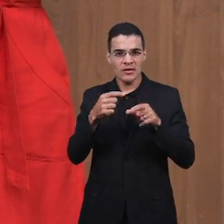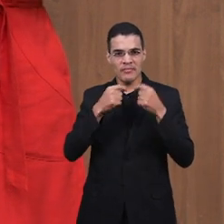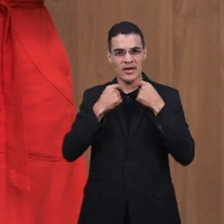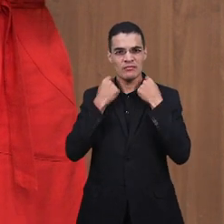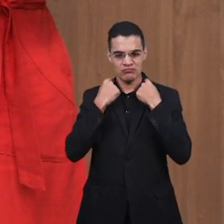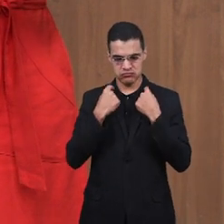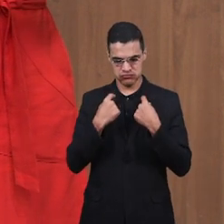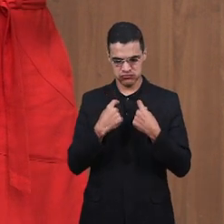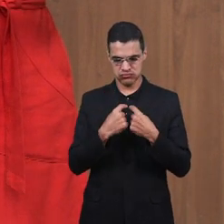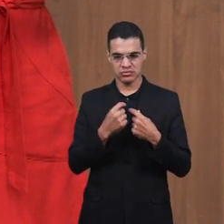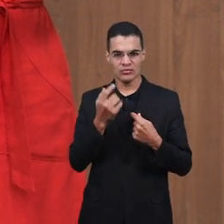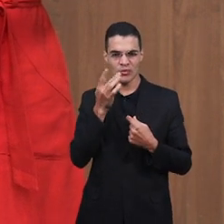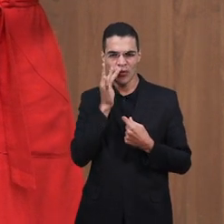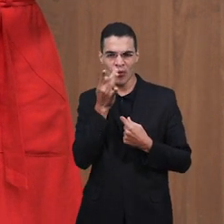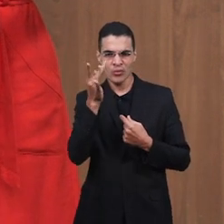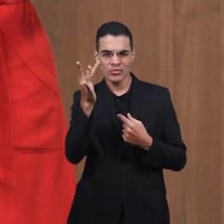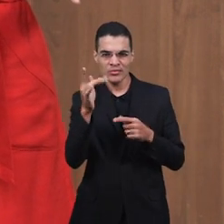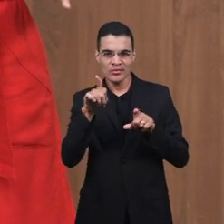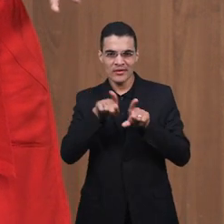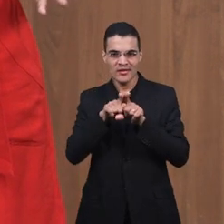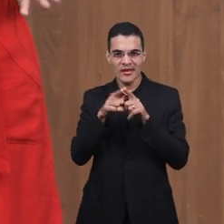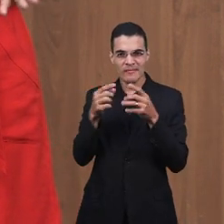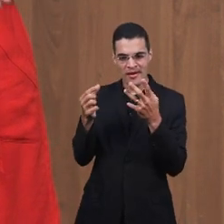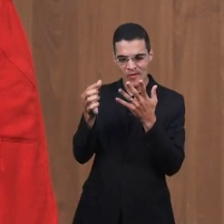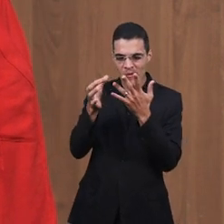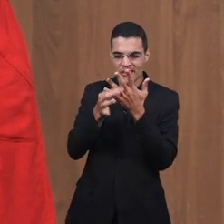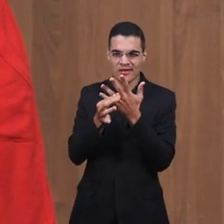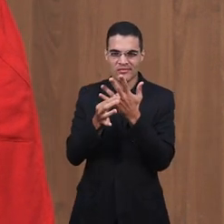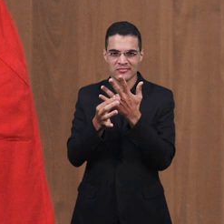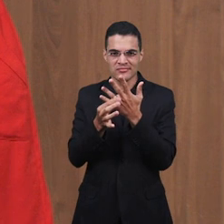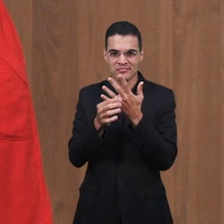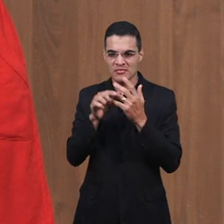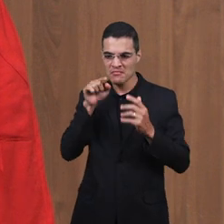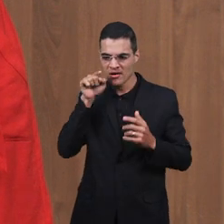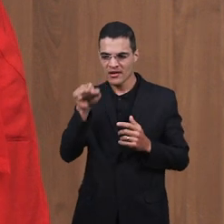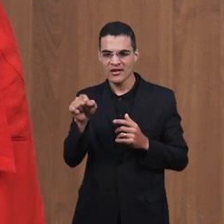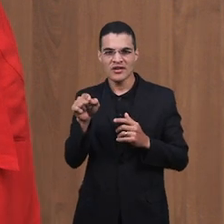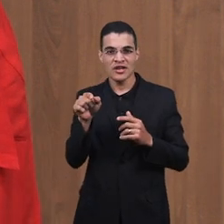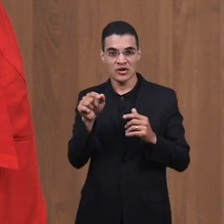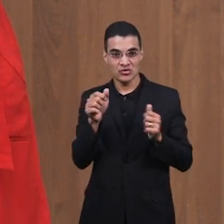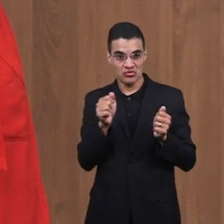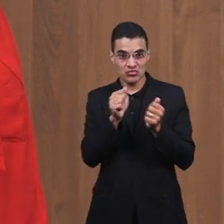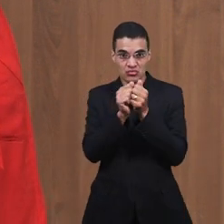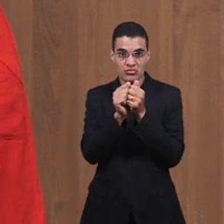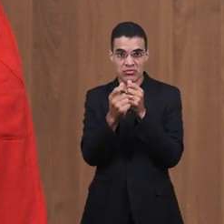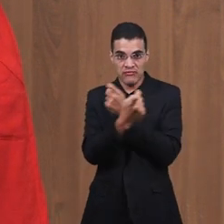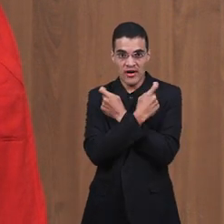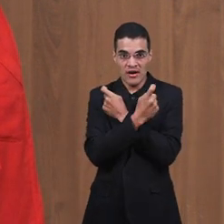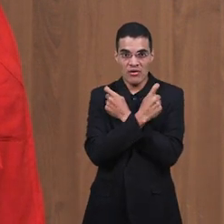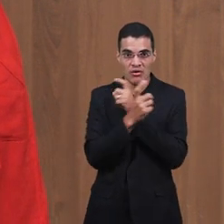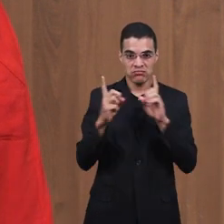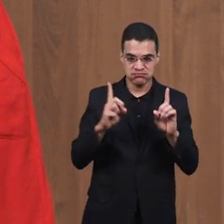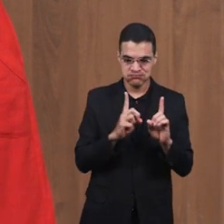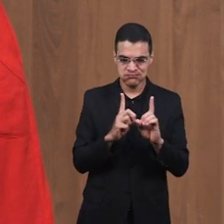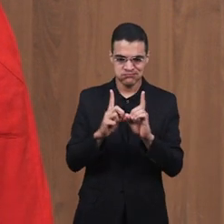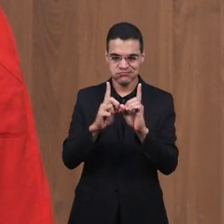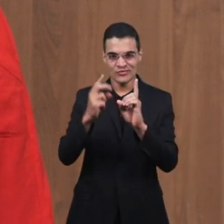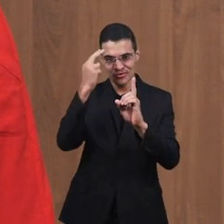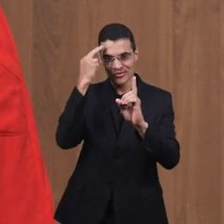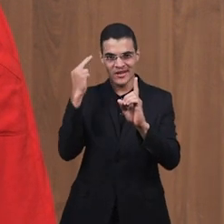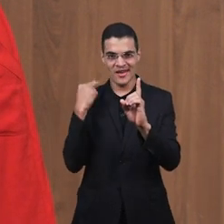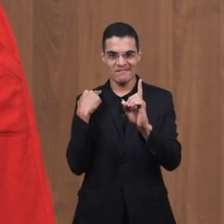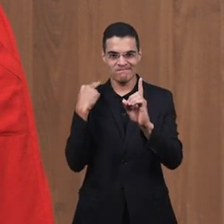ouro e andou com ele por todo o Egito para que todos soubessem